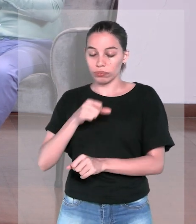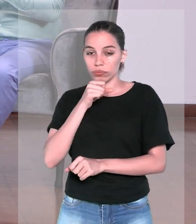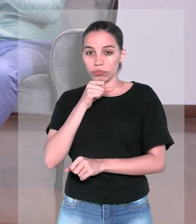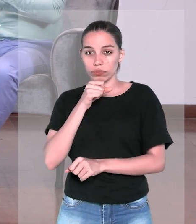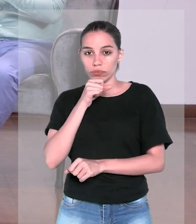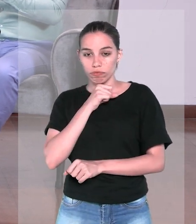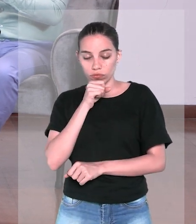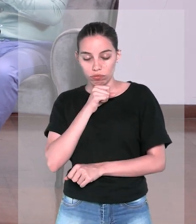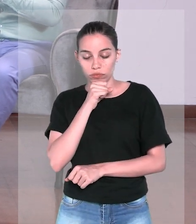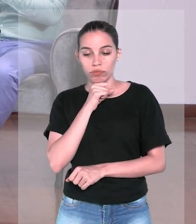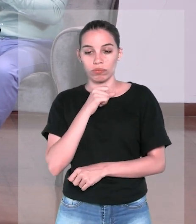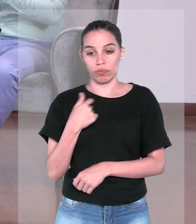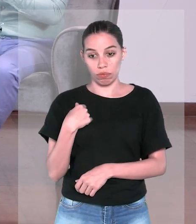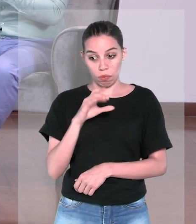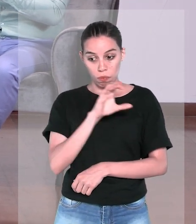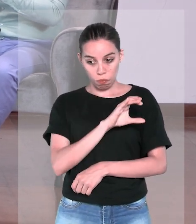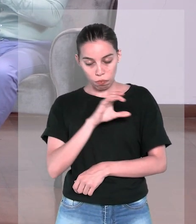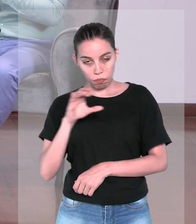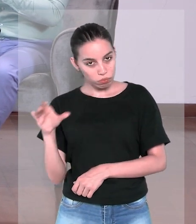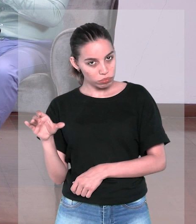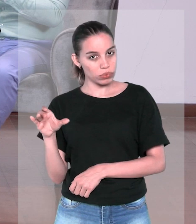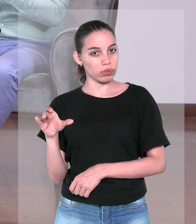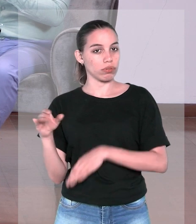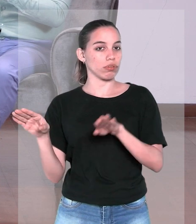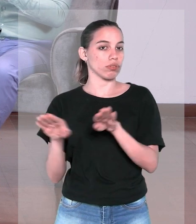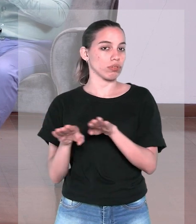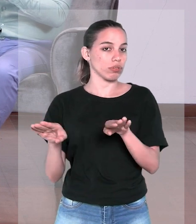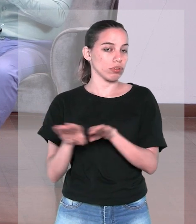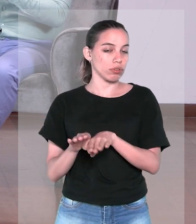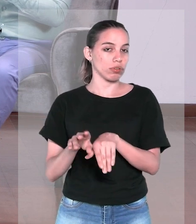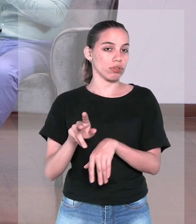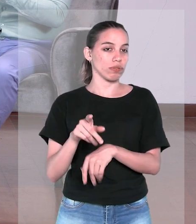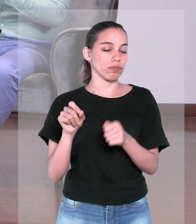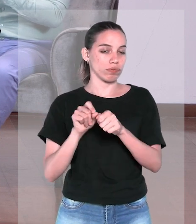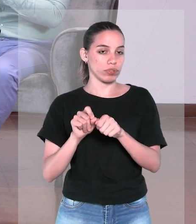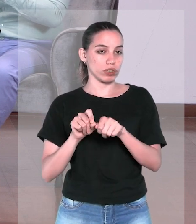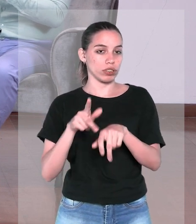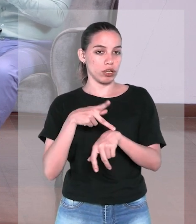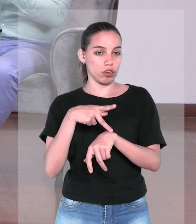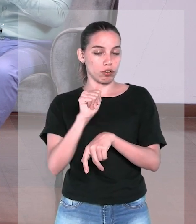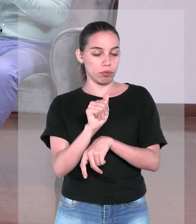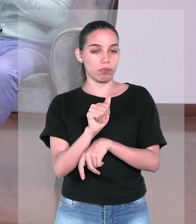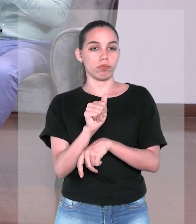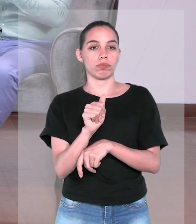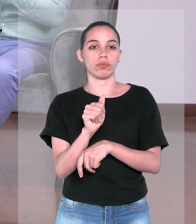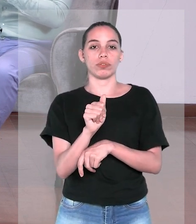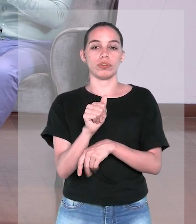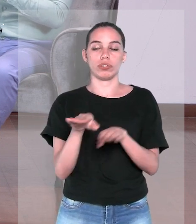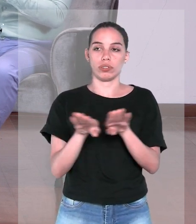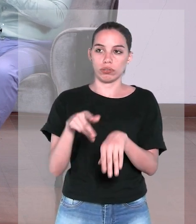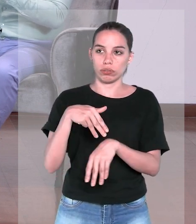Eu fui coordenador e sou professor permanente do programa de pós-graduação em Educação, Culturas e Identidades, onde eu oriento